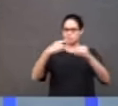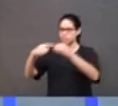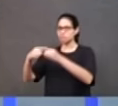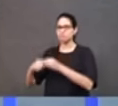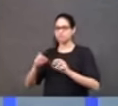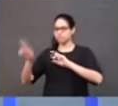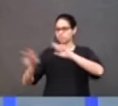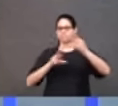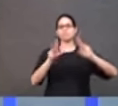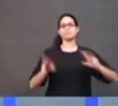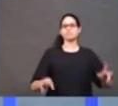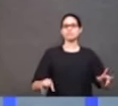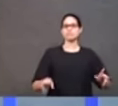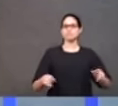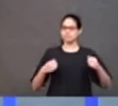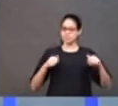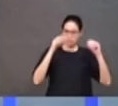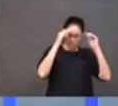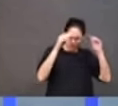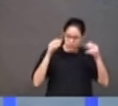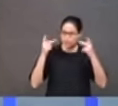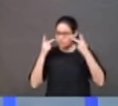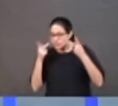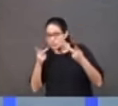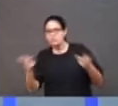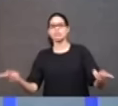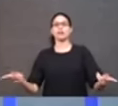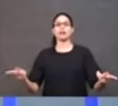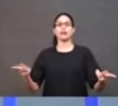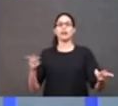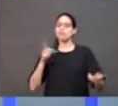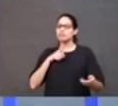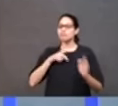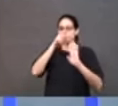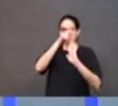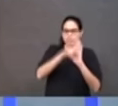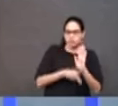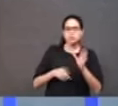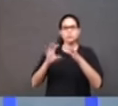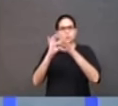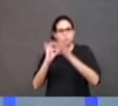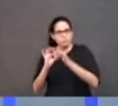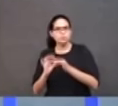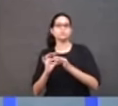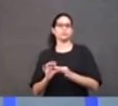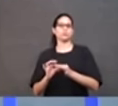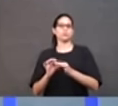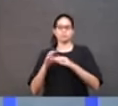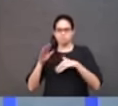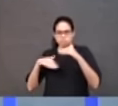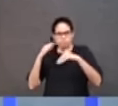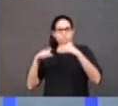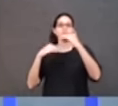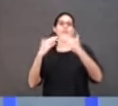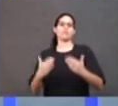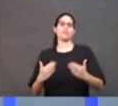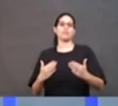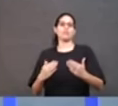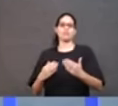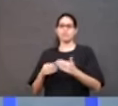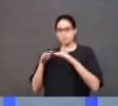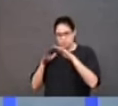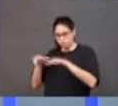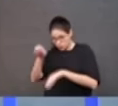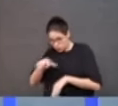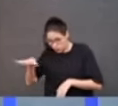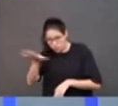ser atendidas, visitadas, projetos conjuntos desenvolvidos, de tal forma que os movimentos sociais sejam